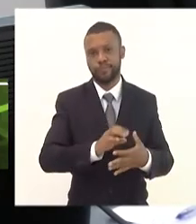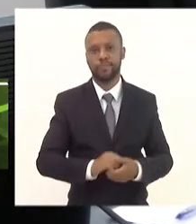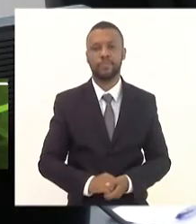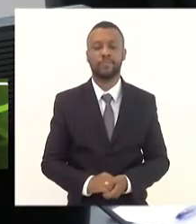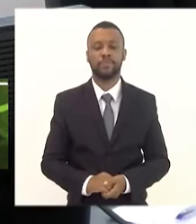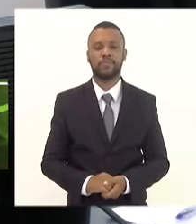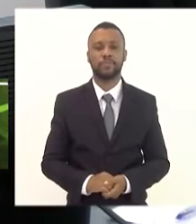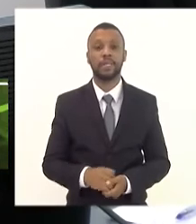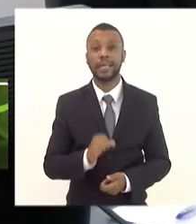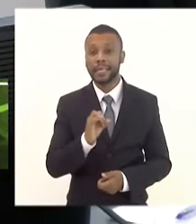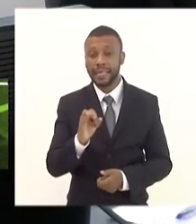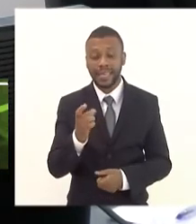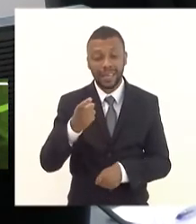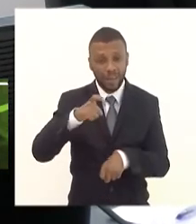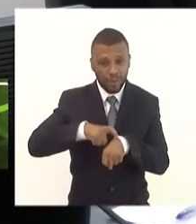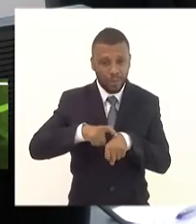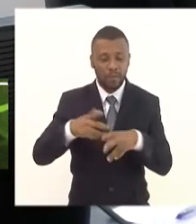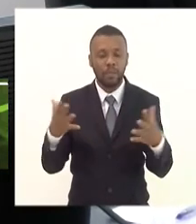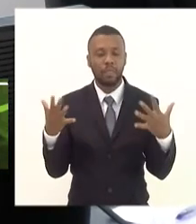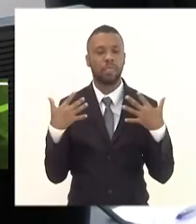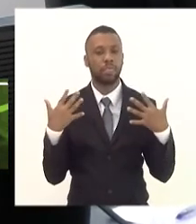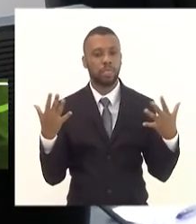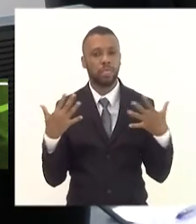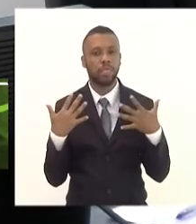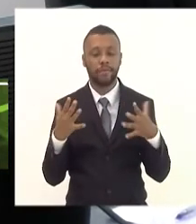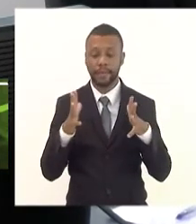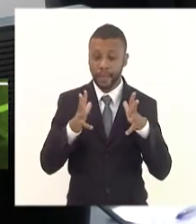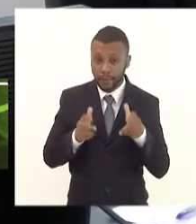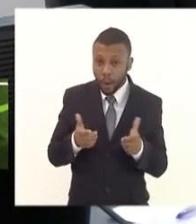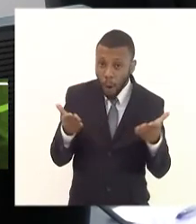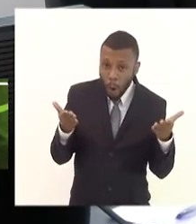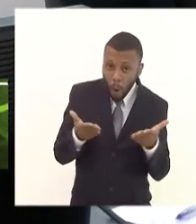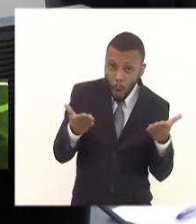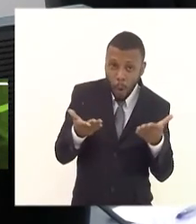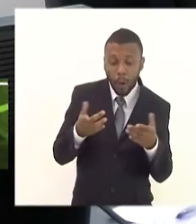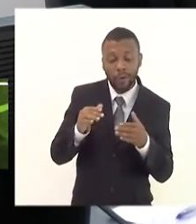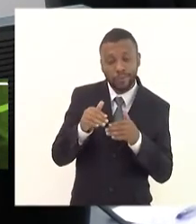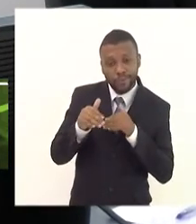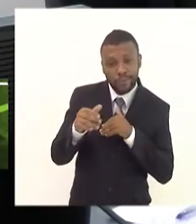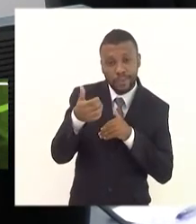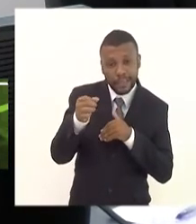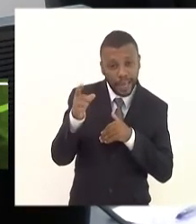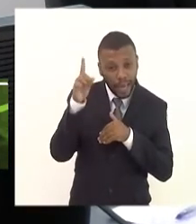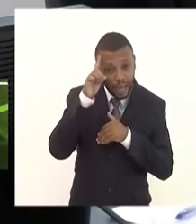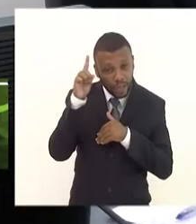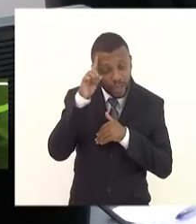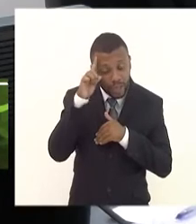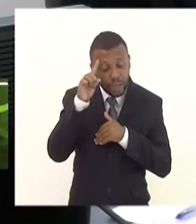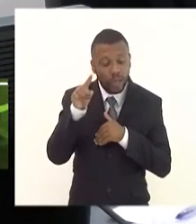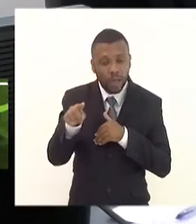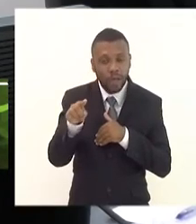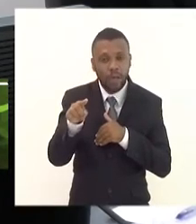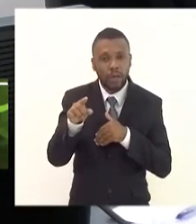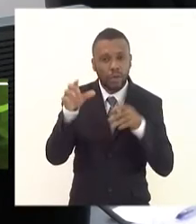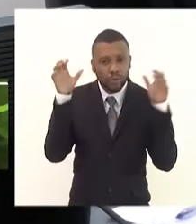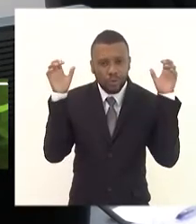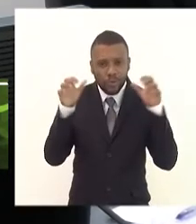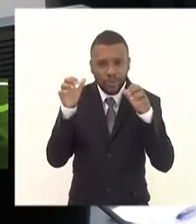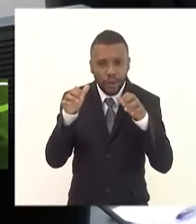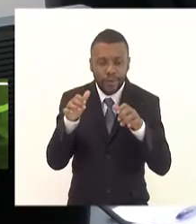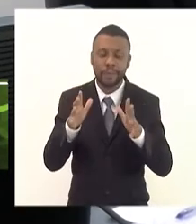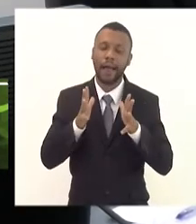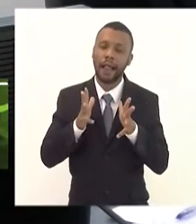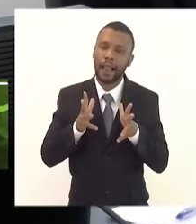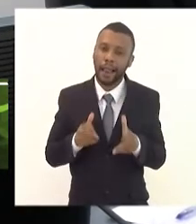Se faz no verão, você dragou hoje, choveu daqui a 10 dias, você vai dragar o mesmo lugar duas vezes.